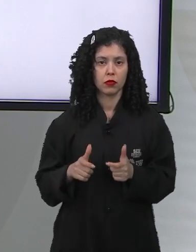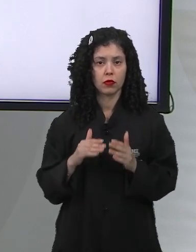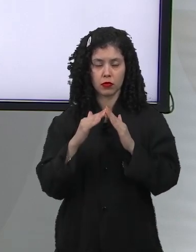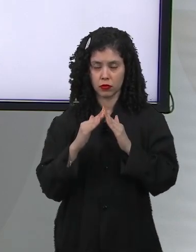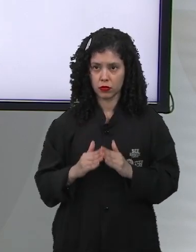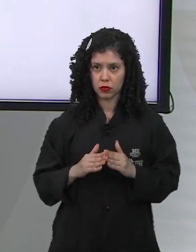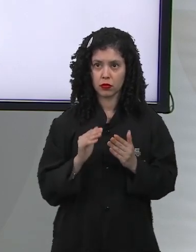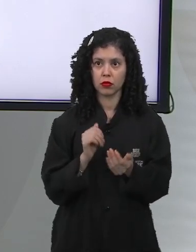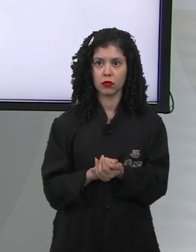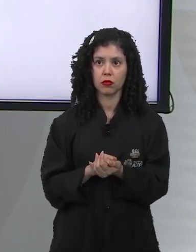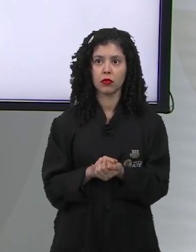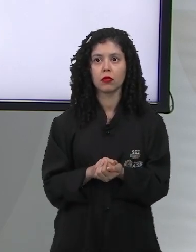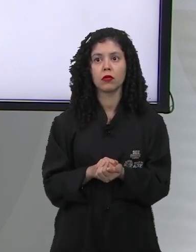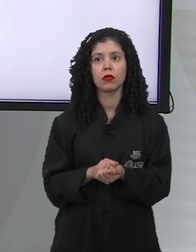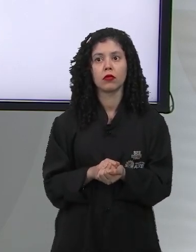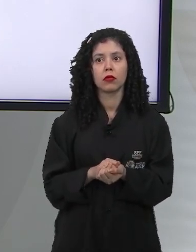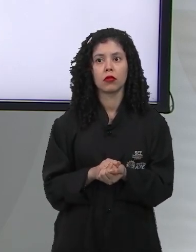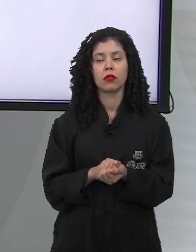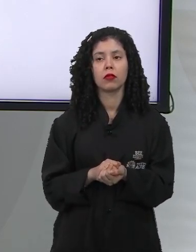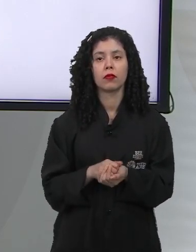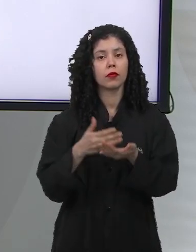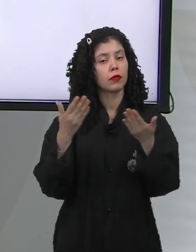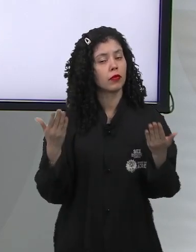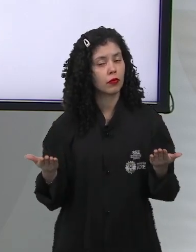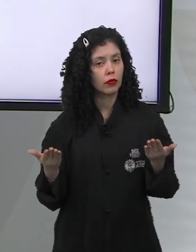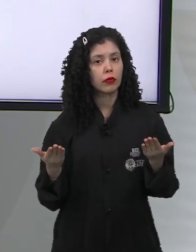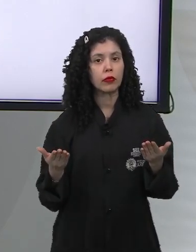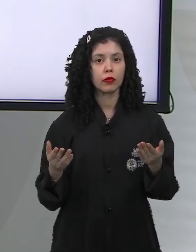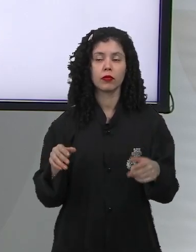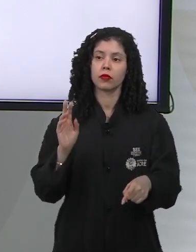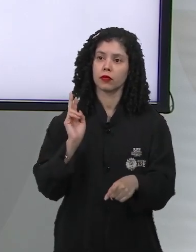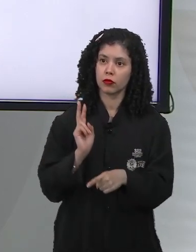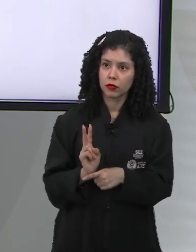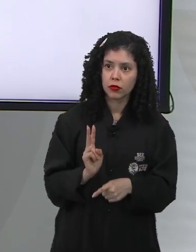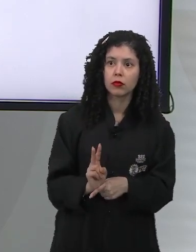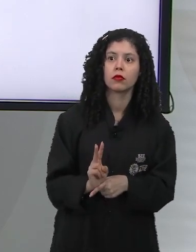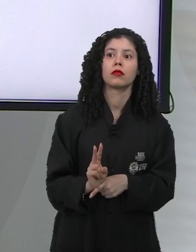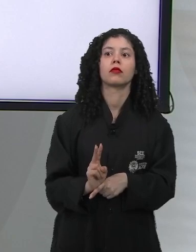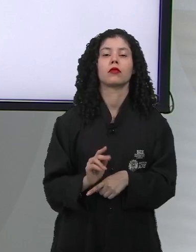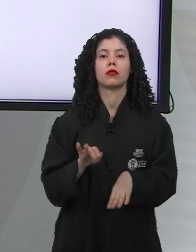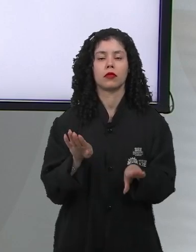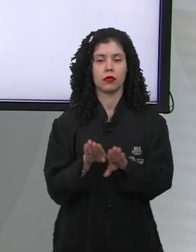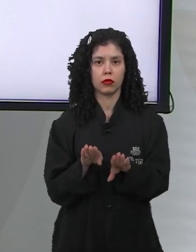você mora, na sua moradia. Então, essas ajudas, essas